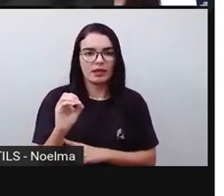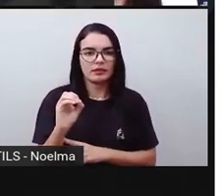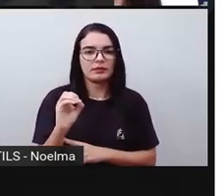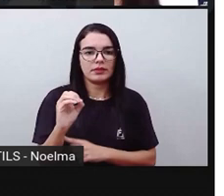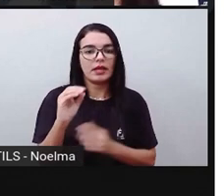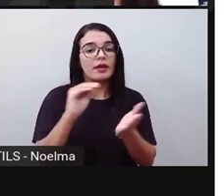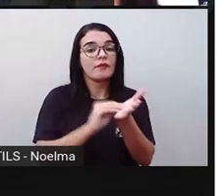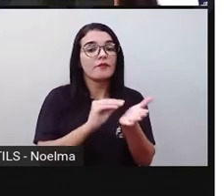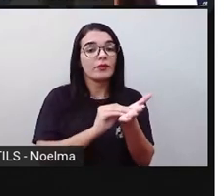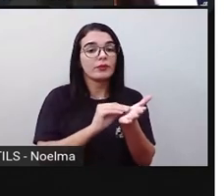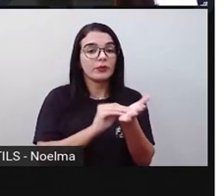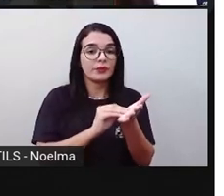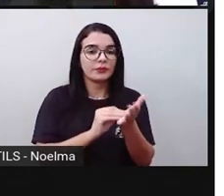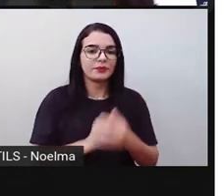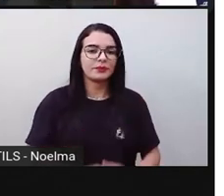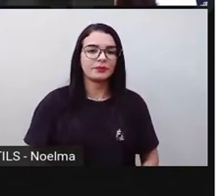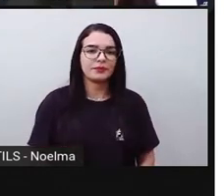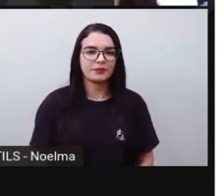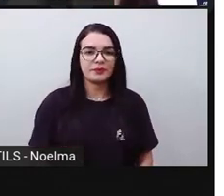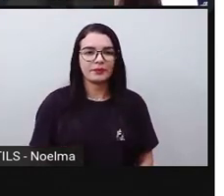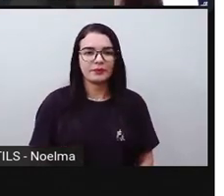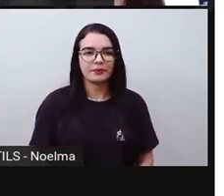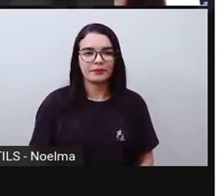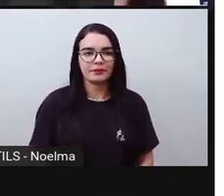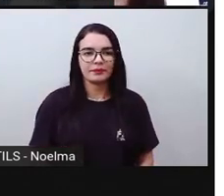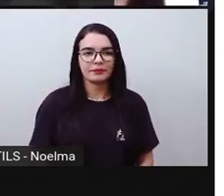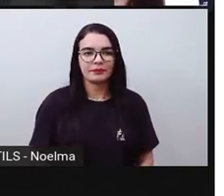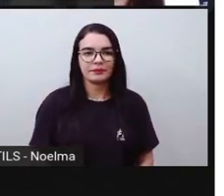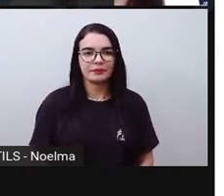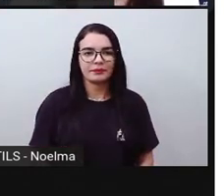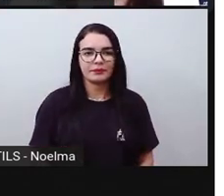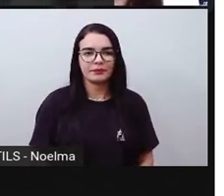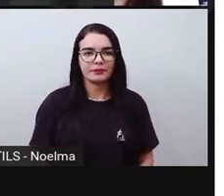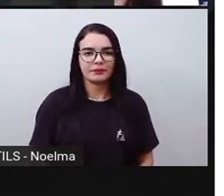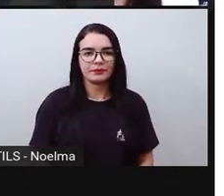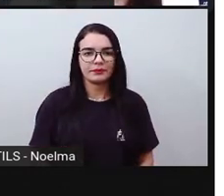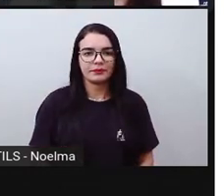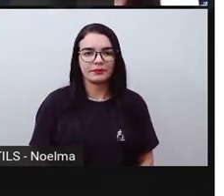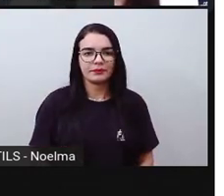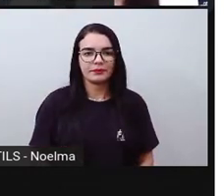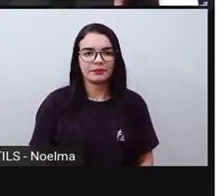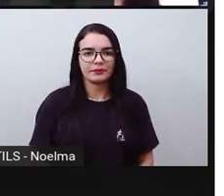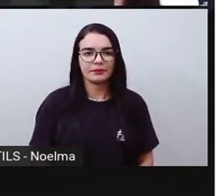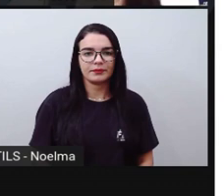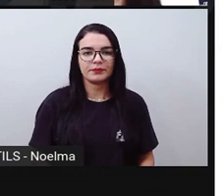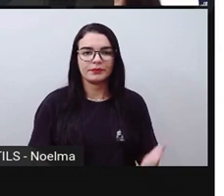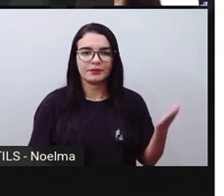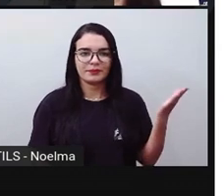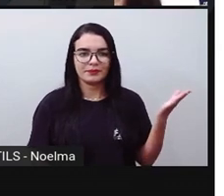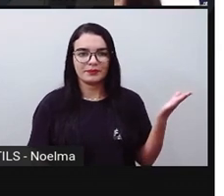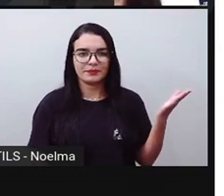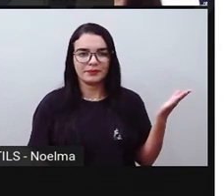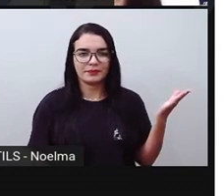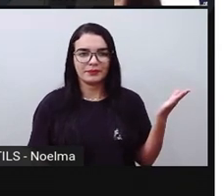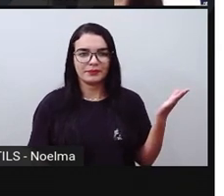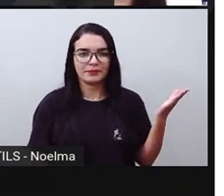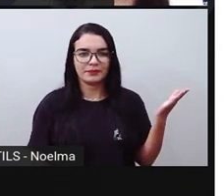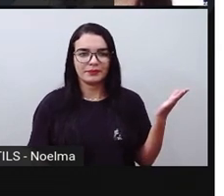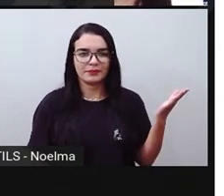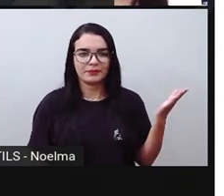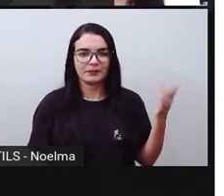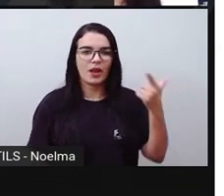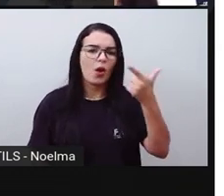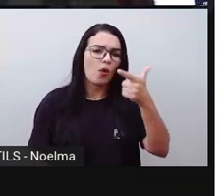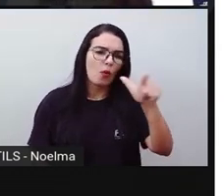1.560, que corresponde ao valor dos que faltaram. Então, quando eu pergunto aí, eu já sei também a resposta. E